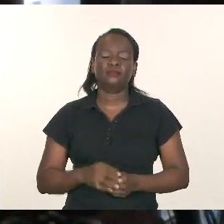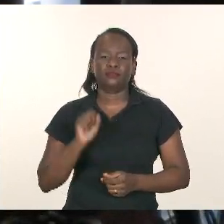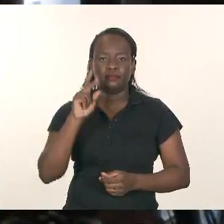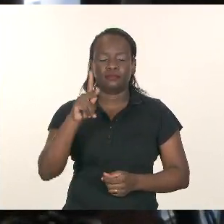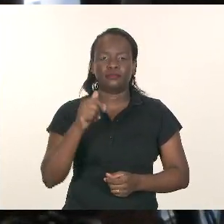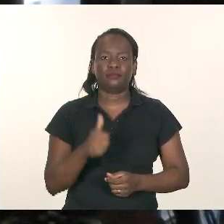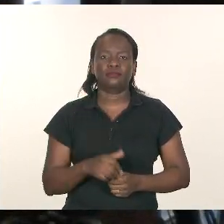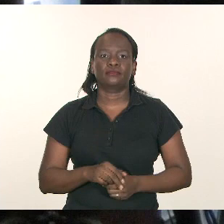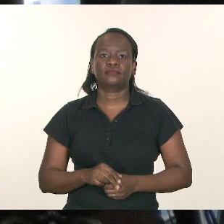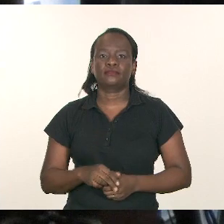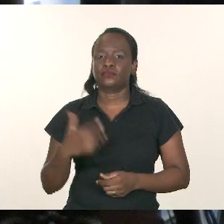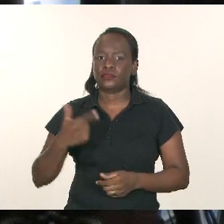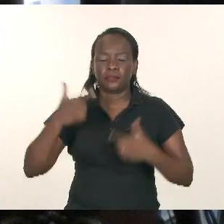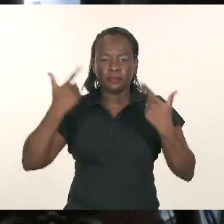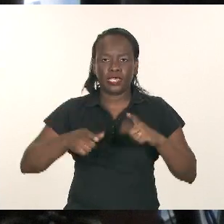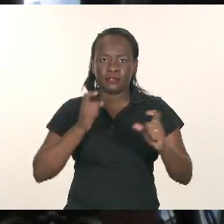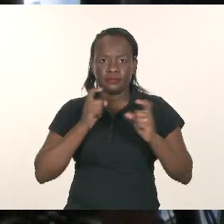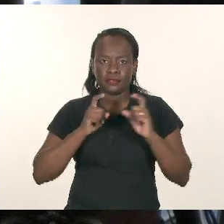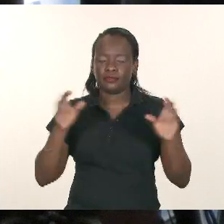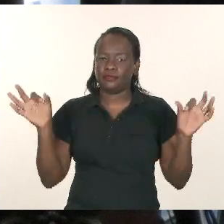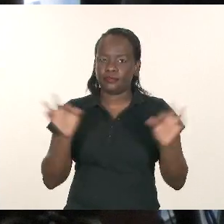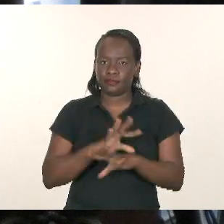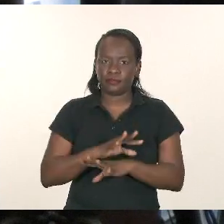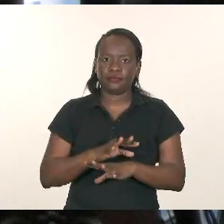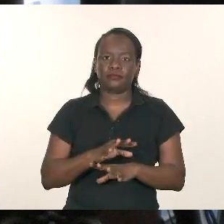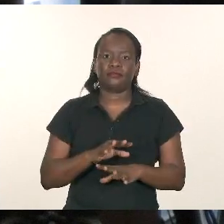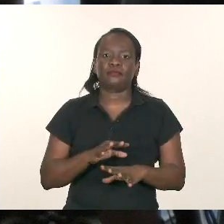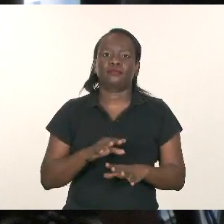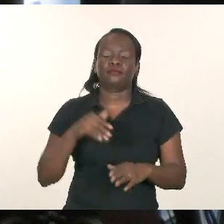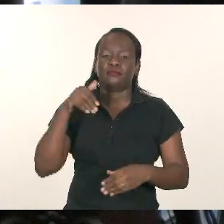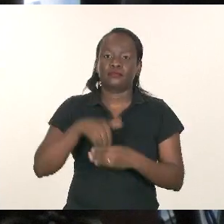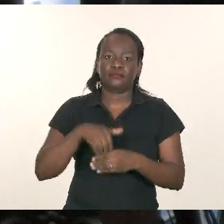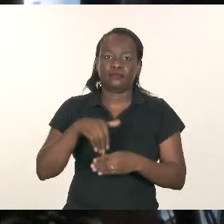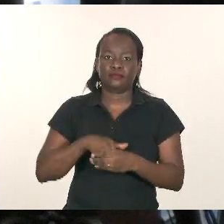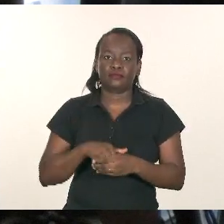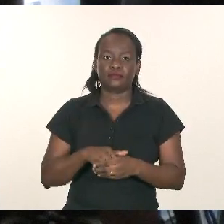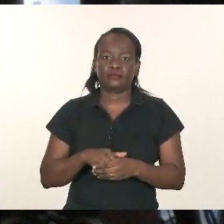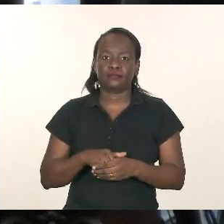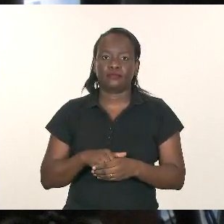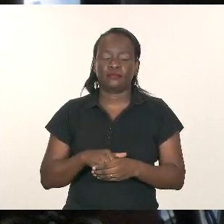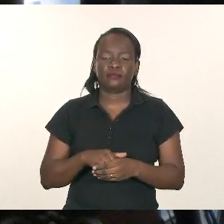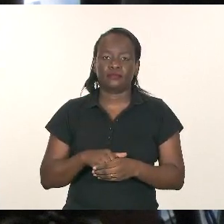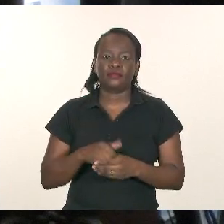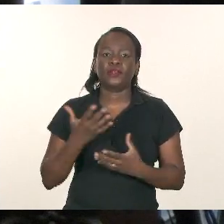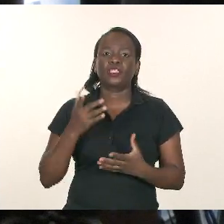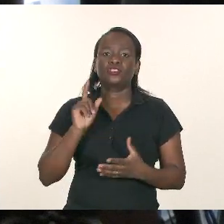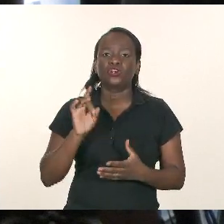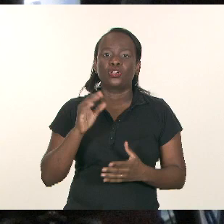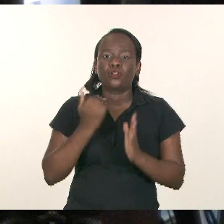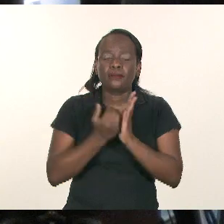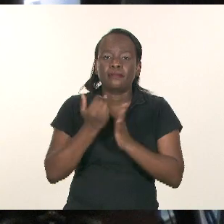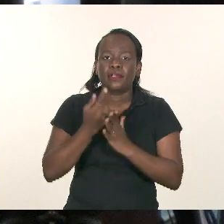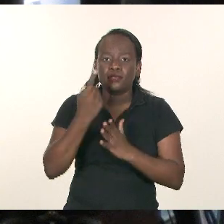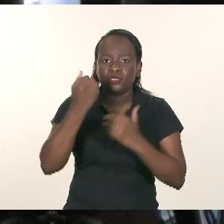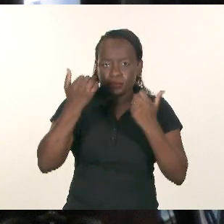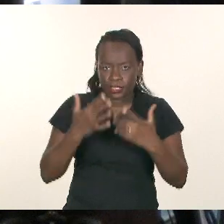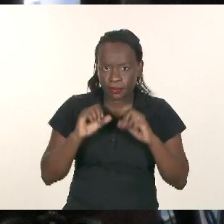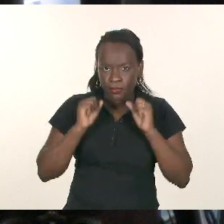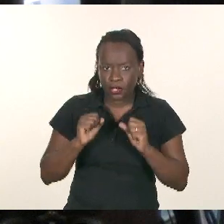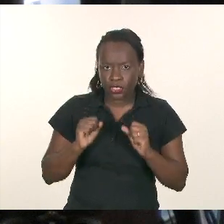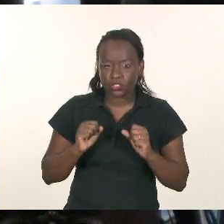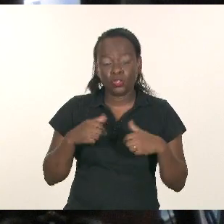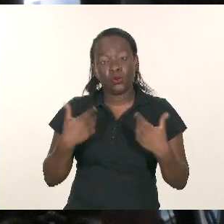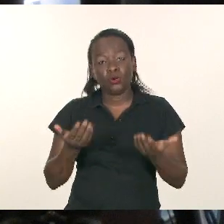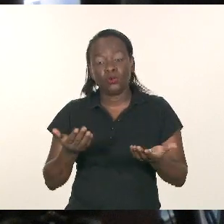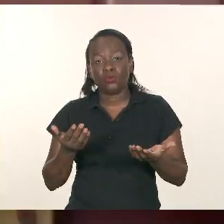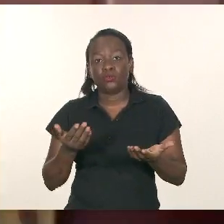Ok. Não havendo quem queira discutir, encerra a discussão. Em votação... Eu queria só fazer um adendo, presidente, se puder, ou de